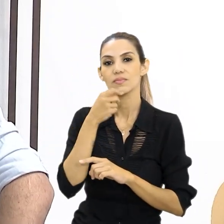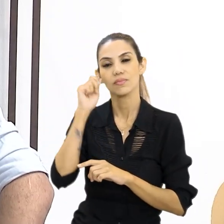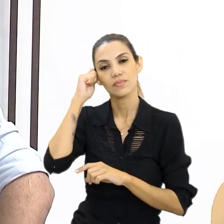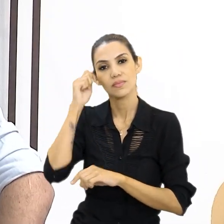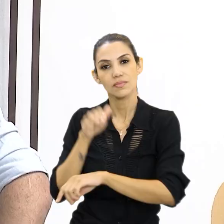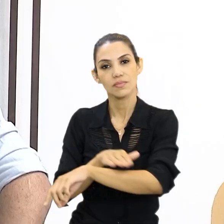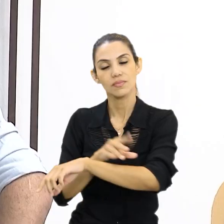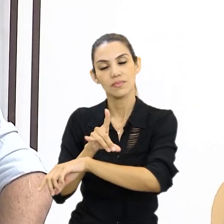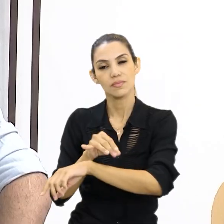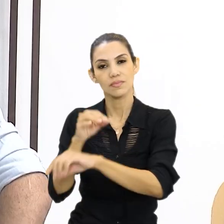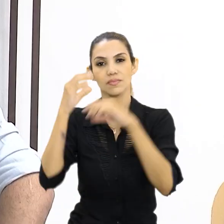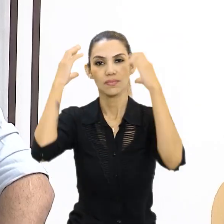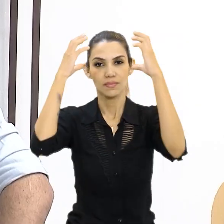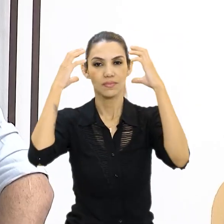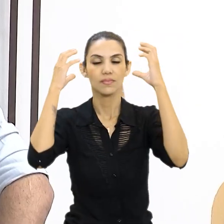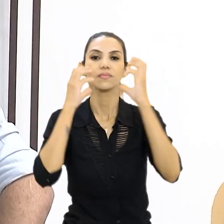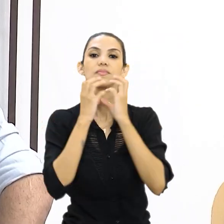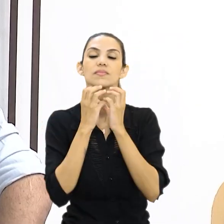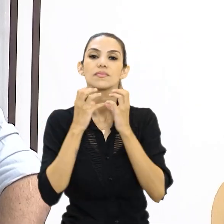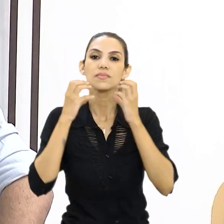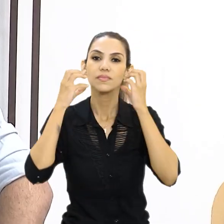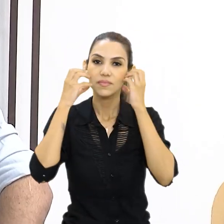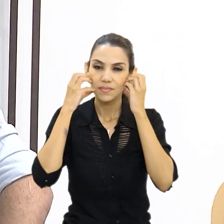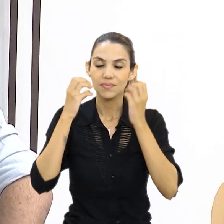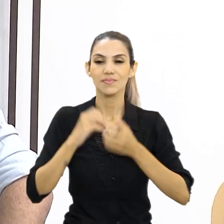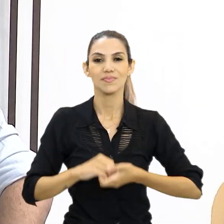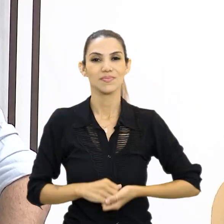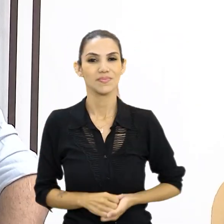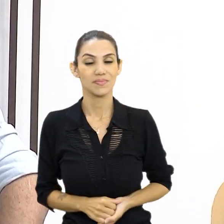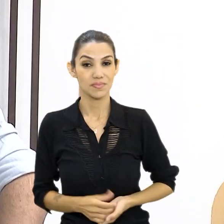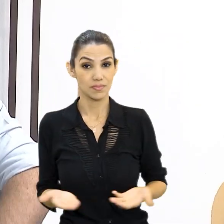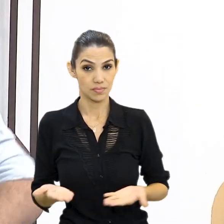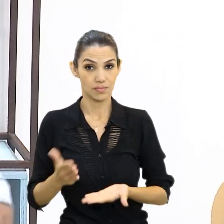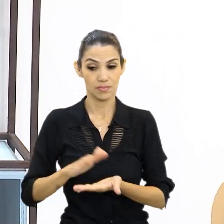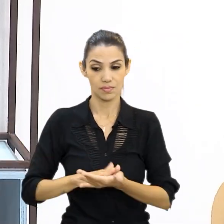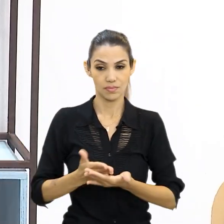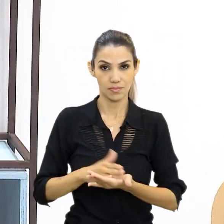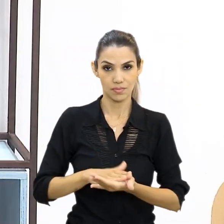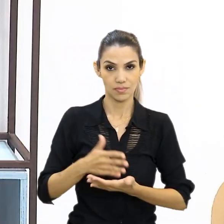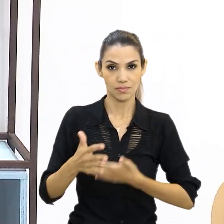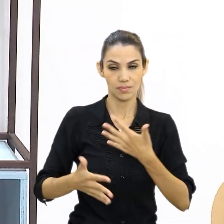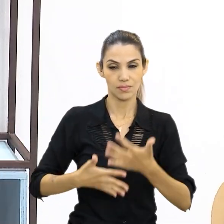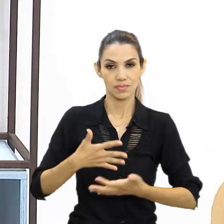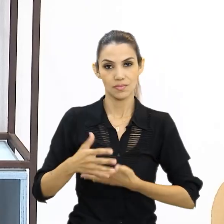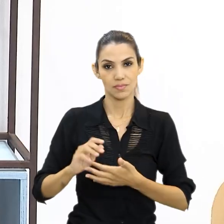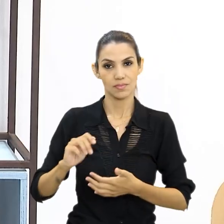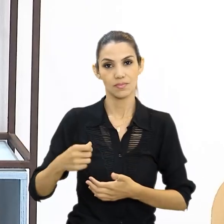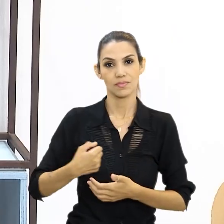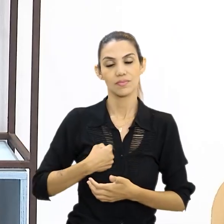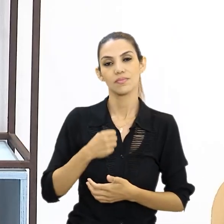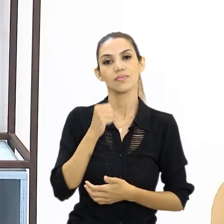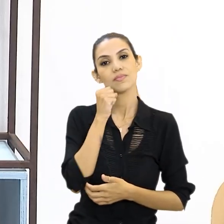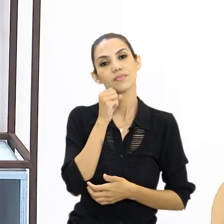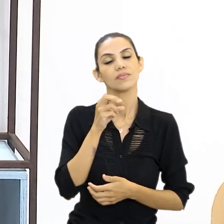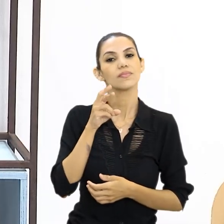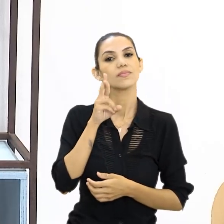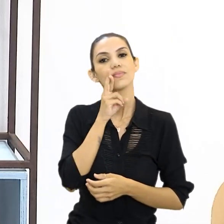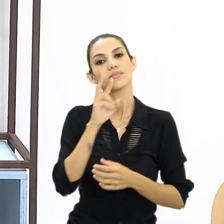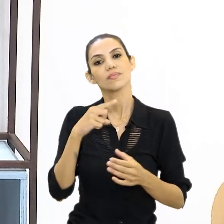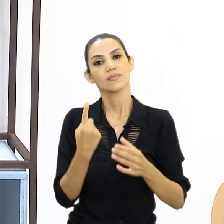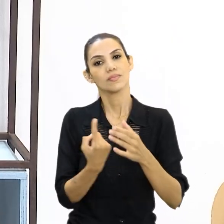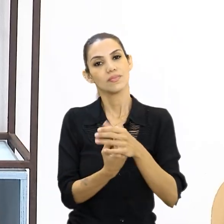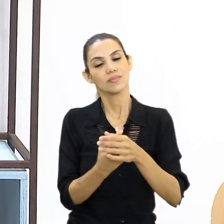cabelos cacheados, eu uso barba. E a nossa intérprete de Libras é a Sara Raquel, integrante do Laboratório de